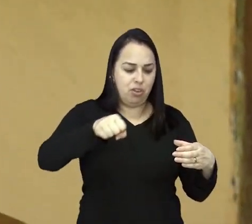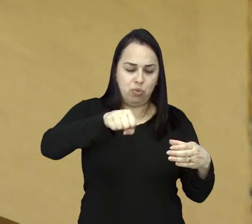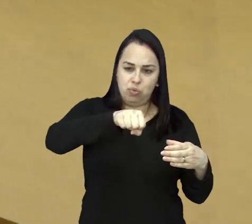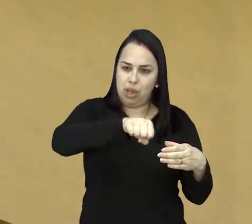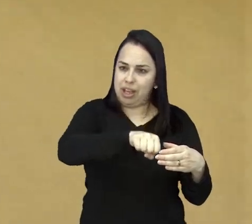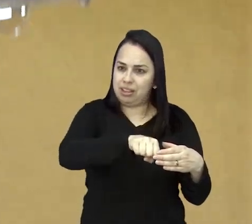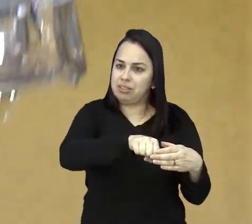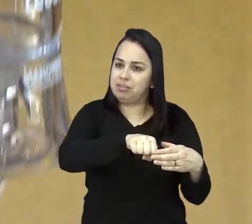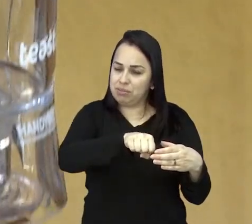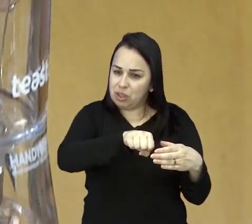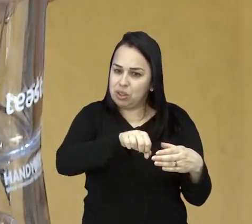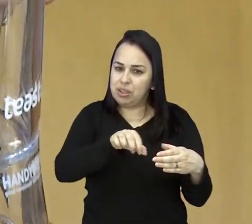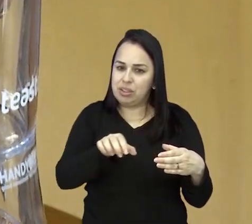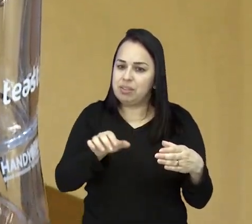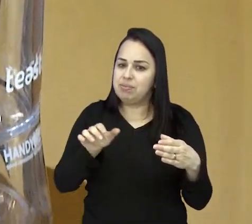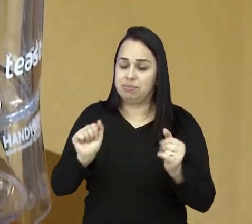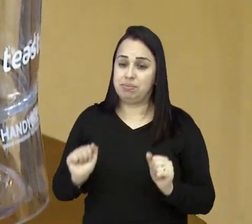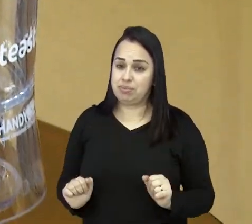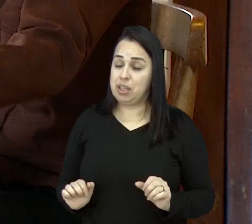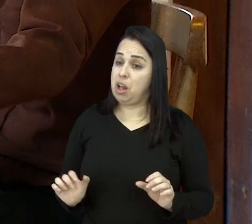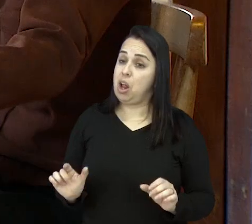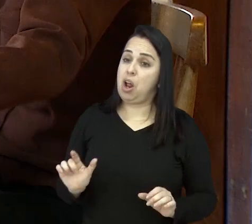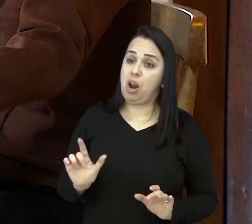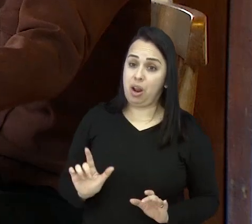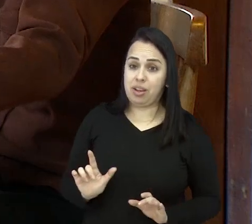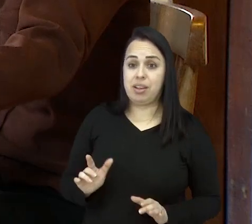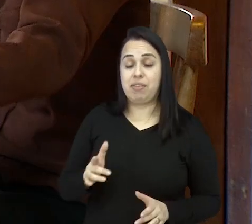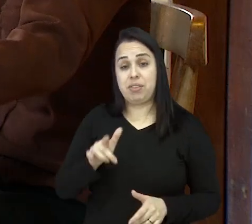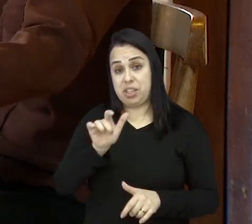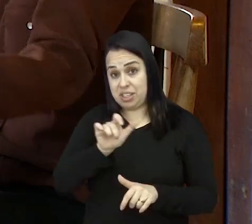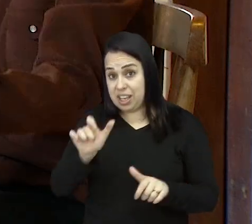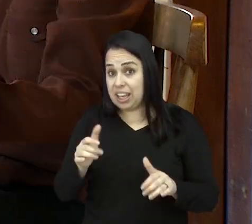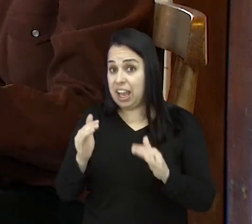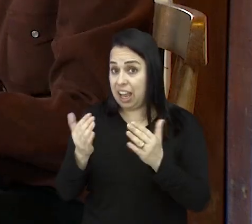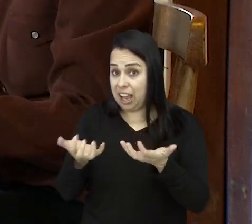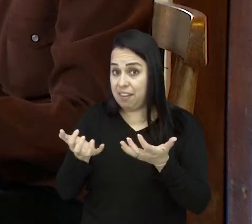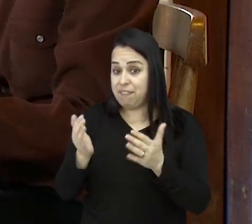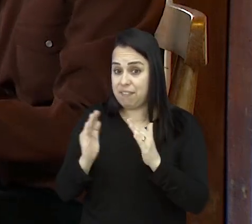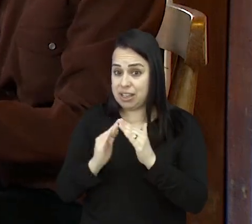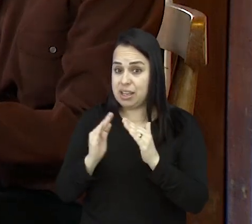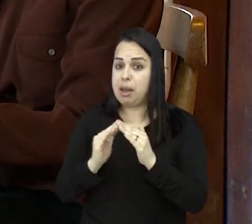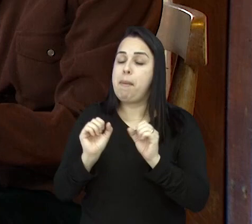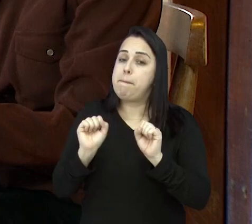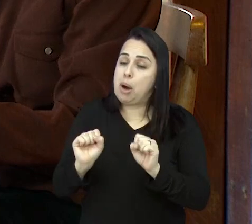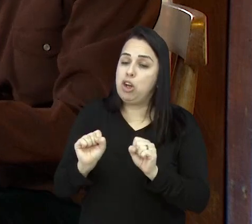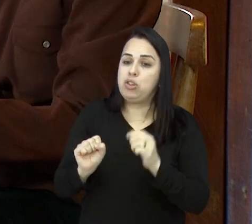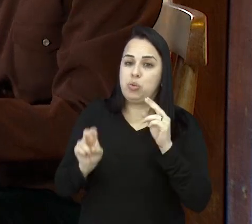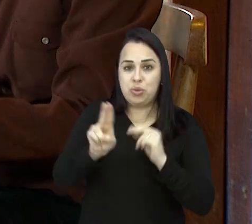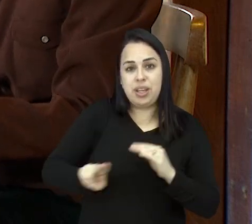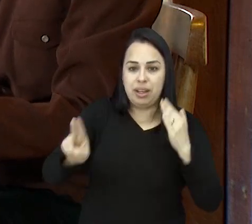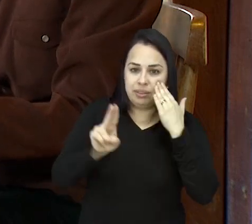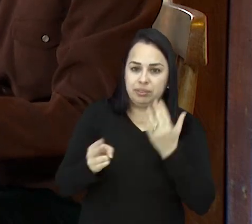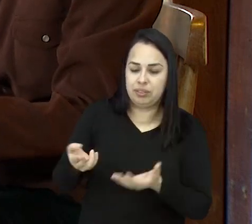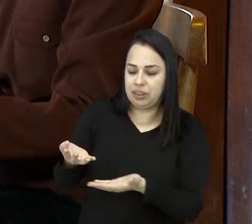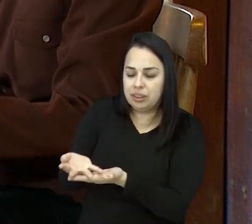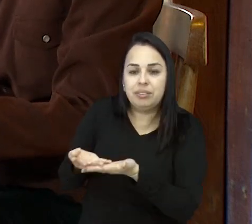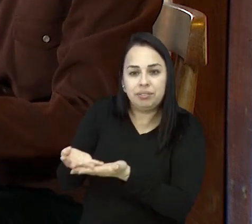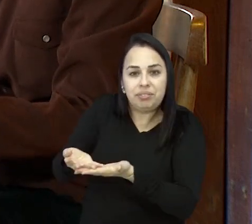Ela não suja nem nada, mas, obviamente, que quem quiser fazer em casa, a gente pode usar a velha técnica